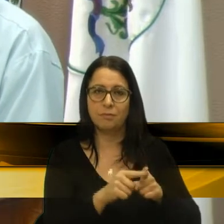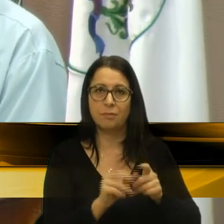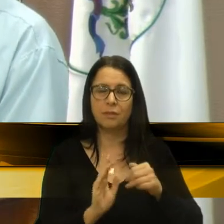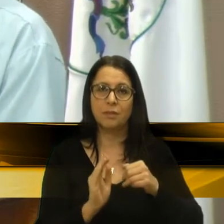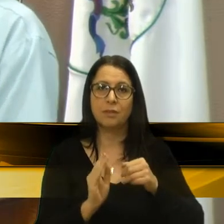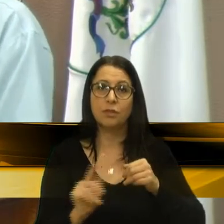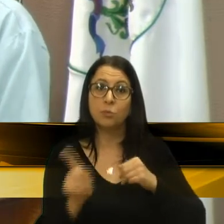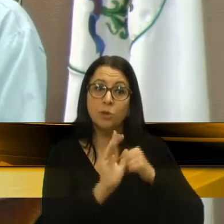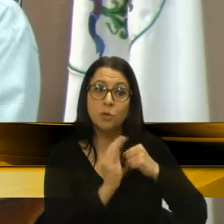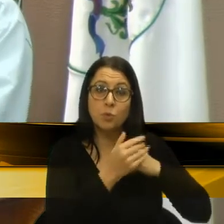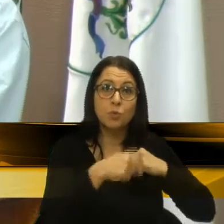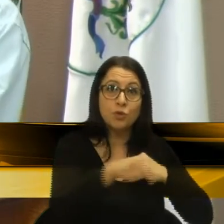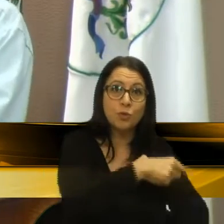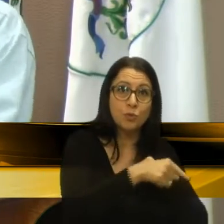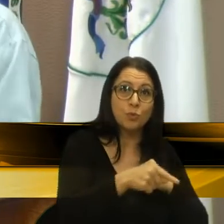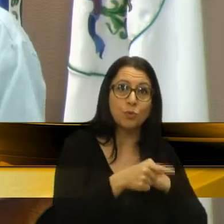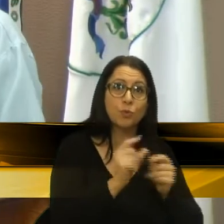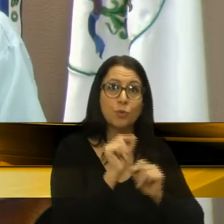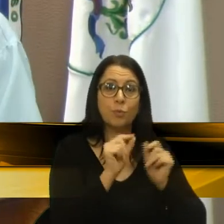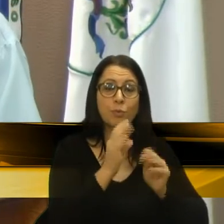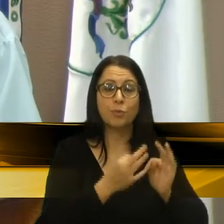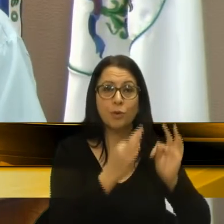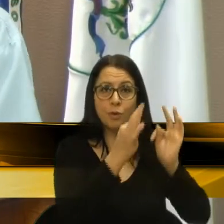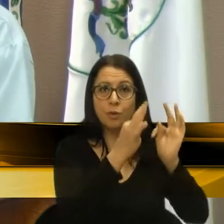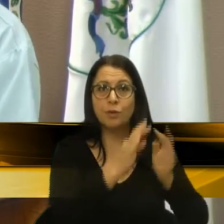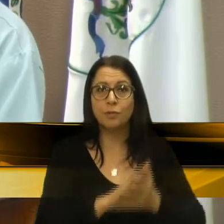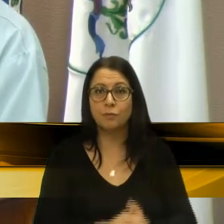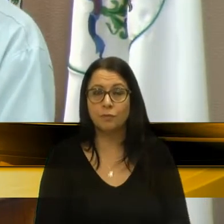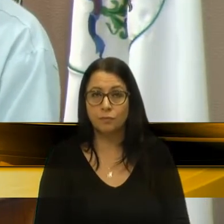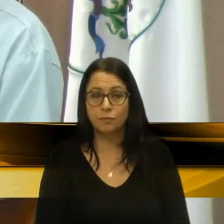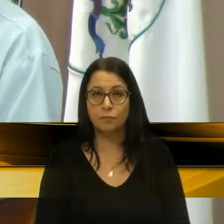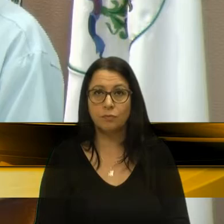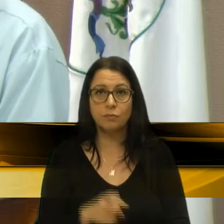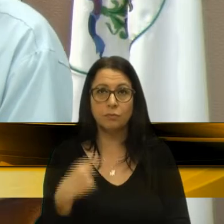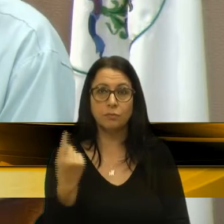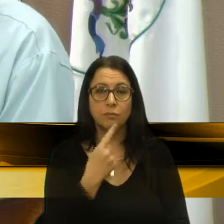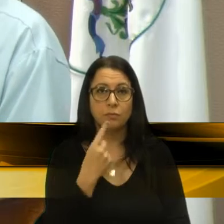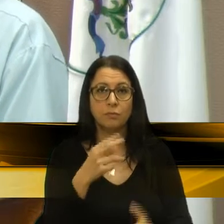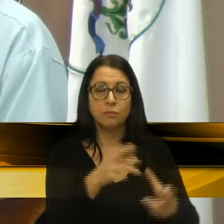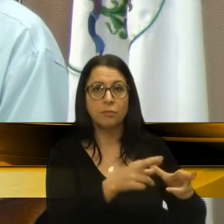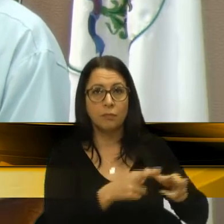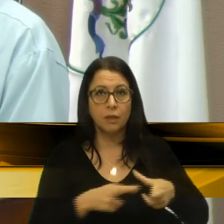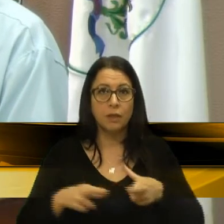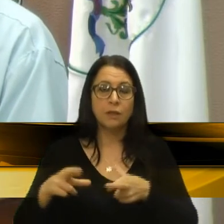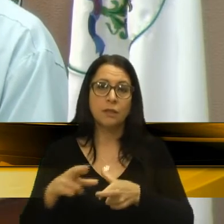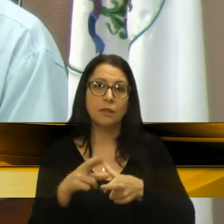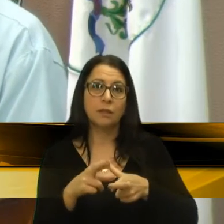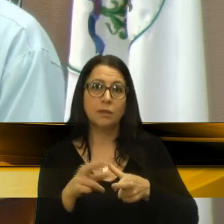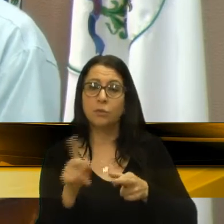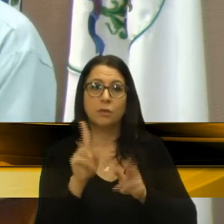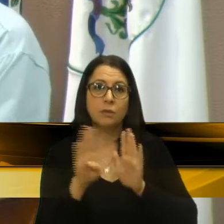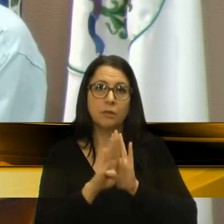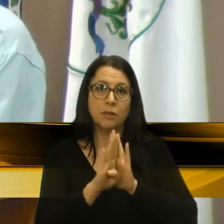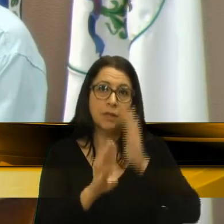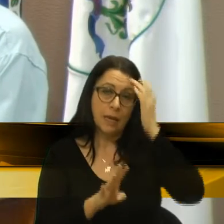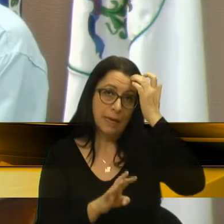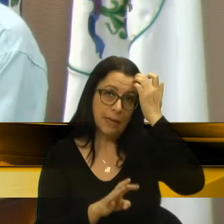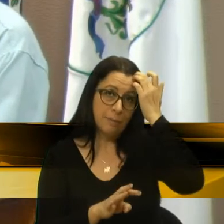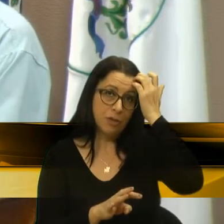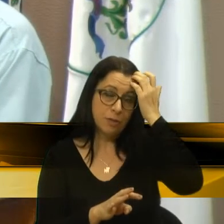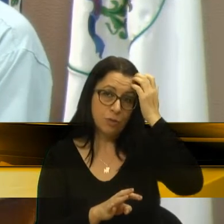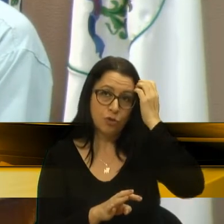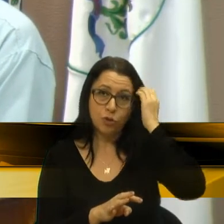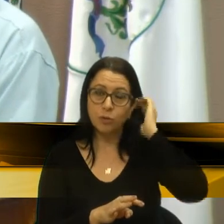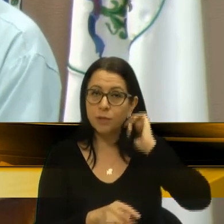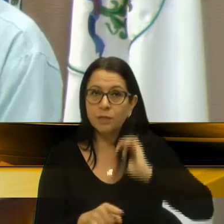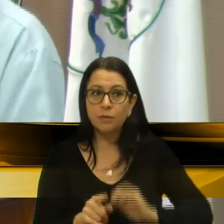ainda nossa tecnologia não podemos na nossa região está sendo beneficiada e